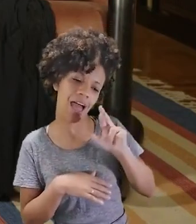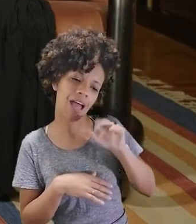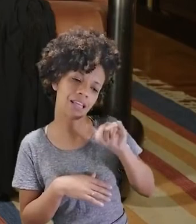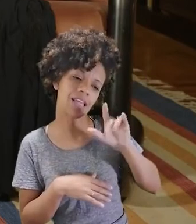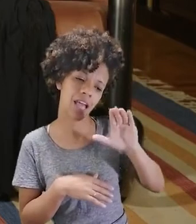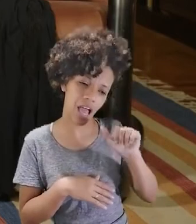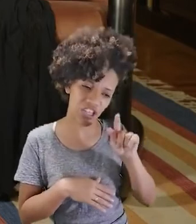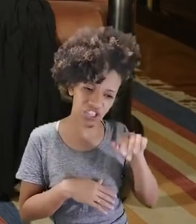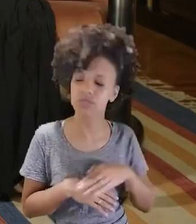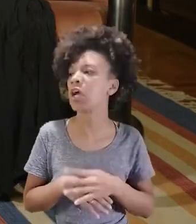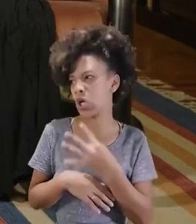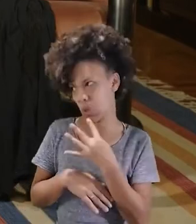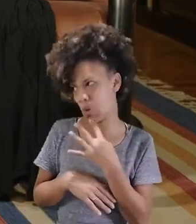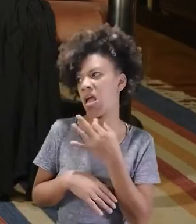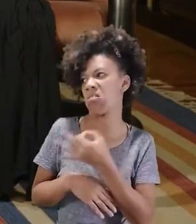talaricagem